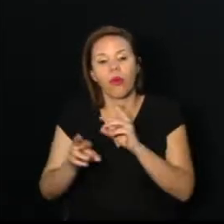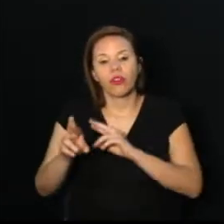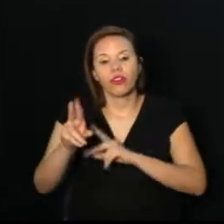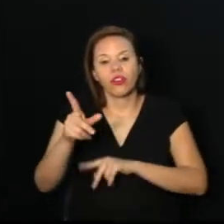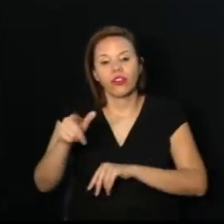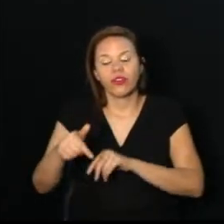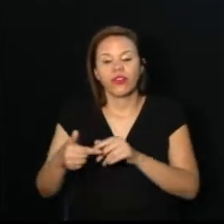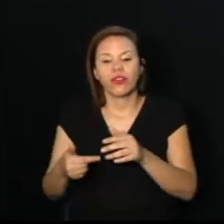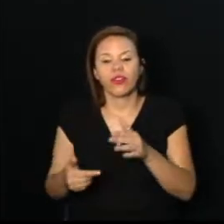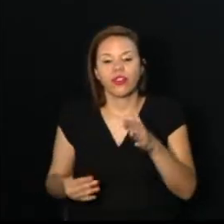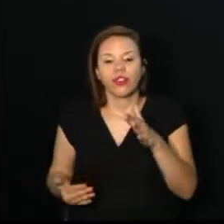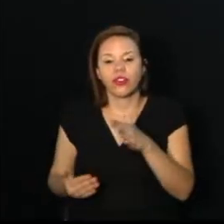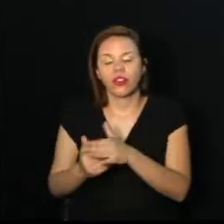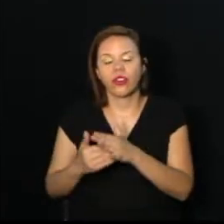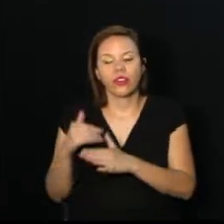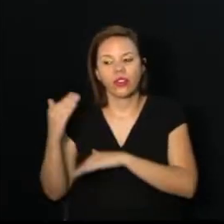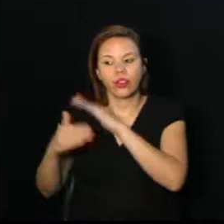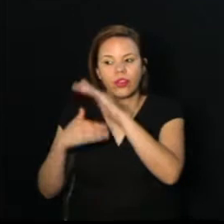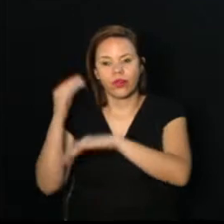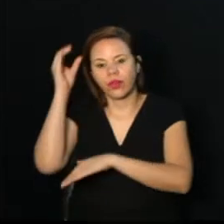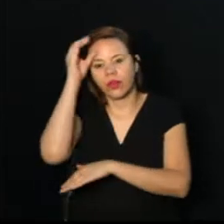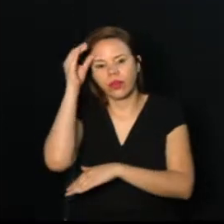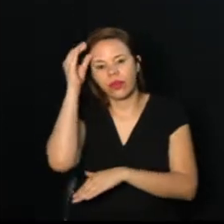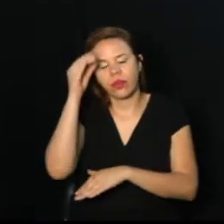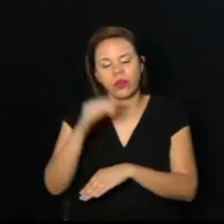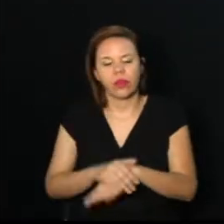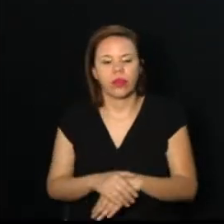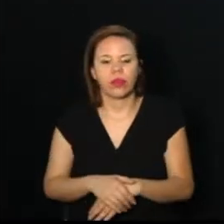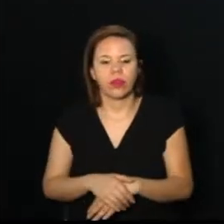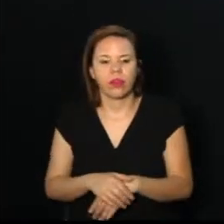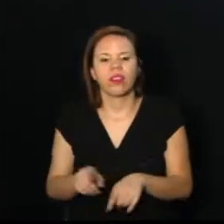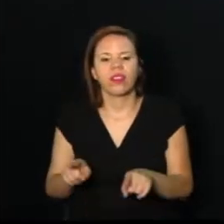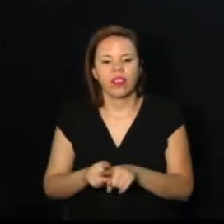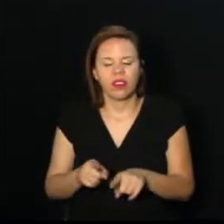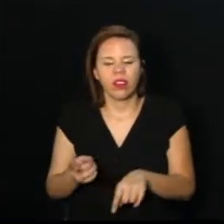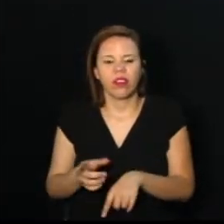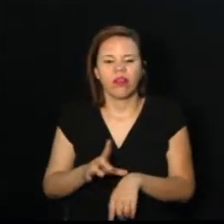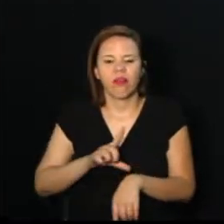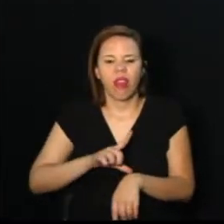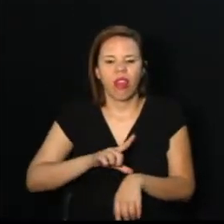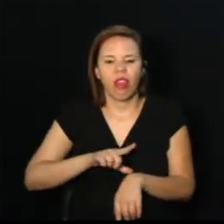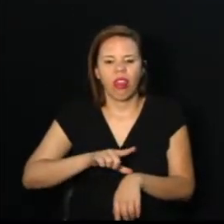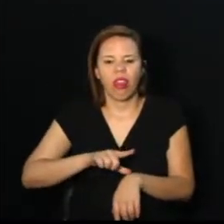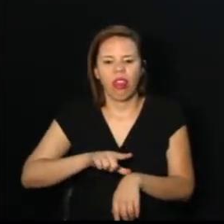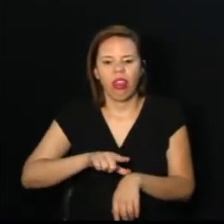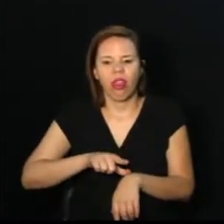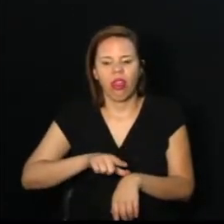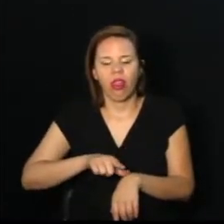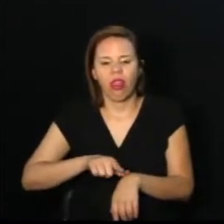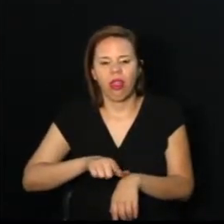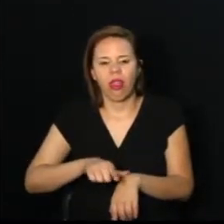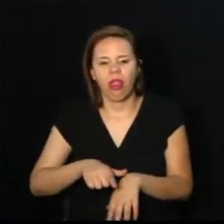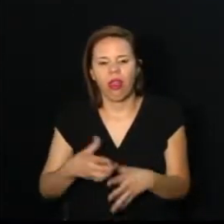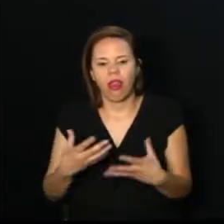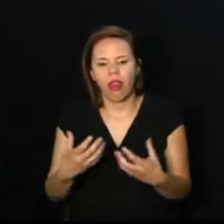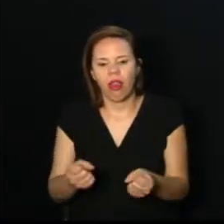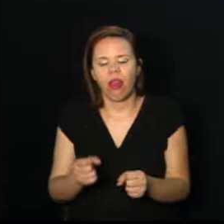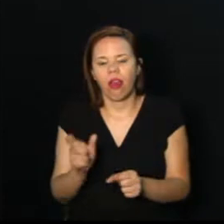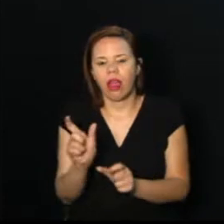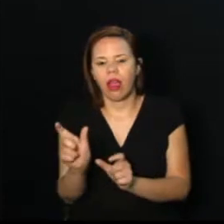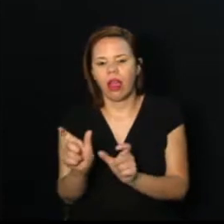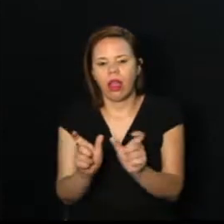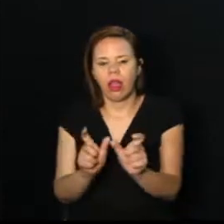do neurodesenvolvimento. Há uma lentidão no reconhecimento de letras